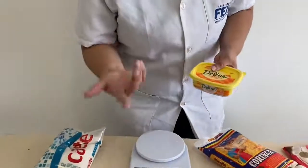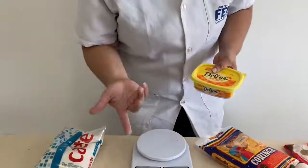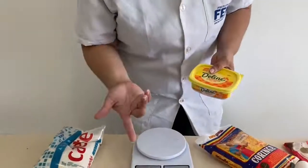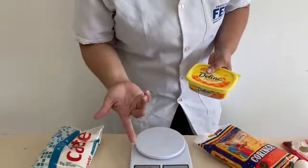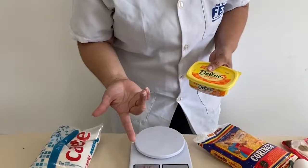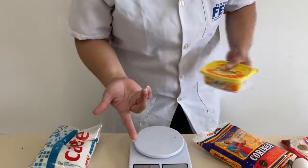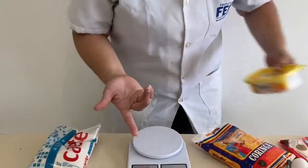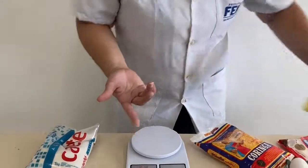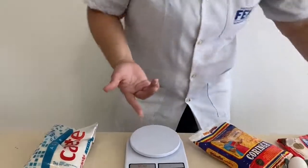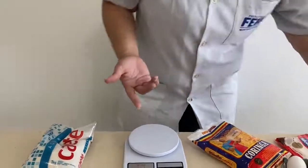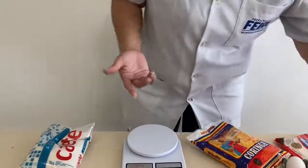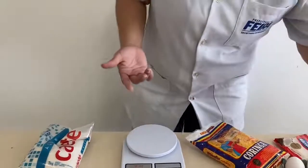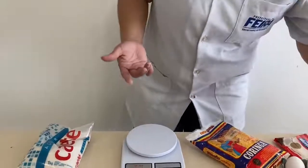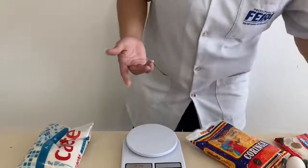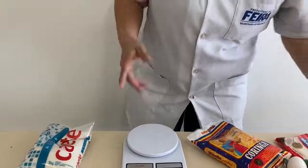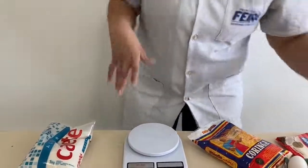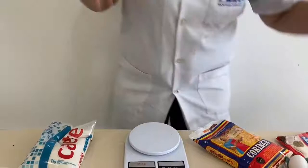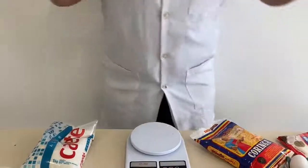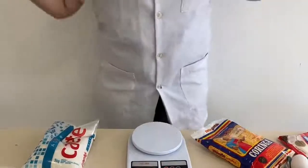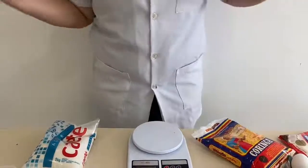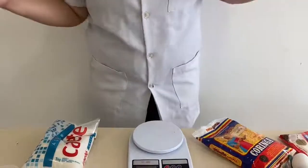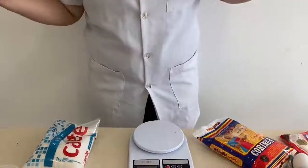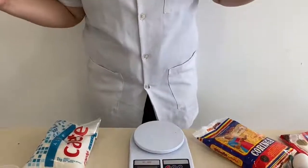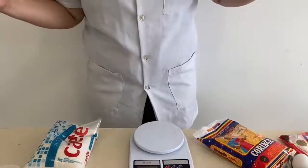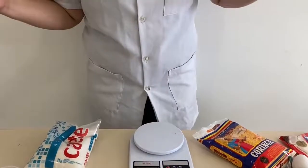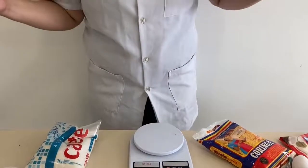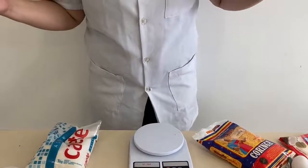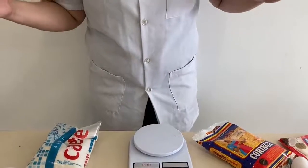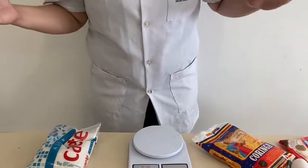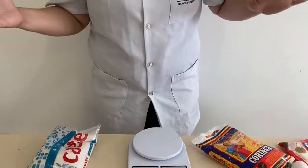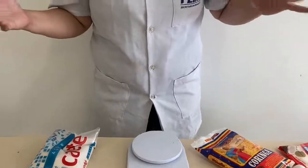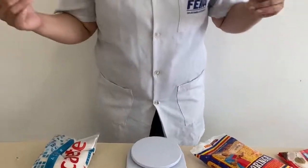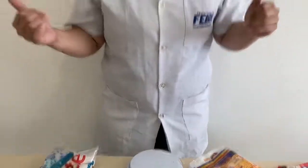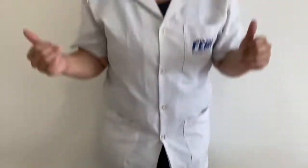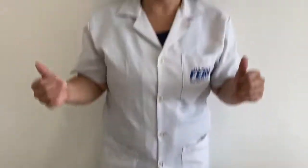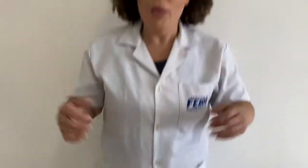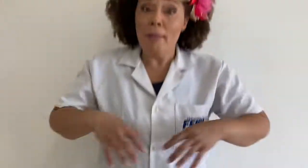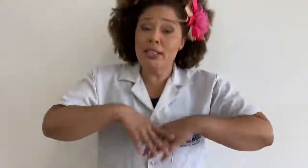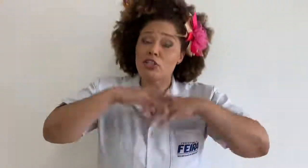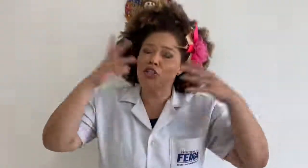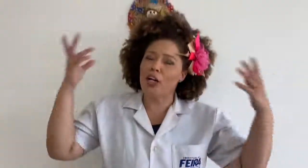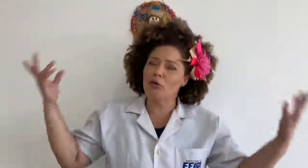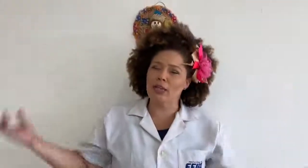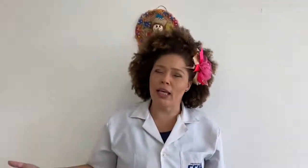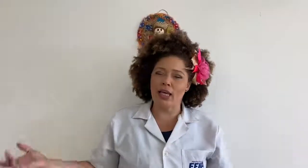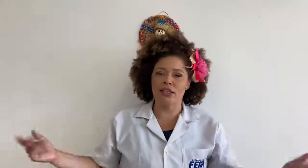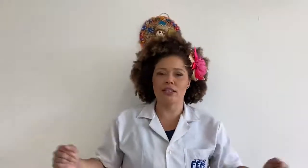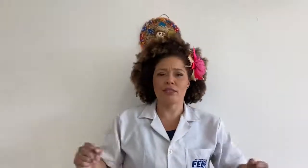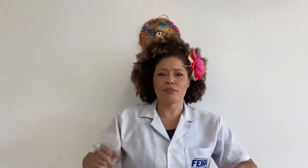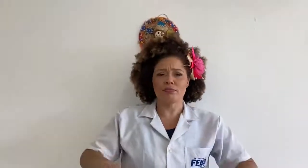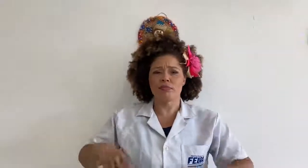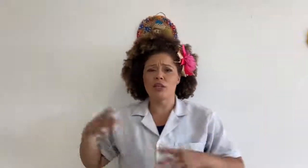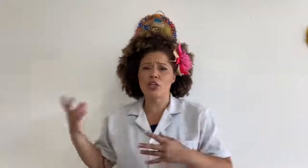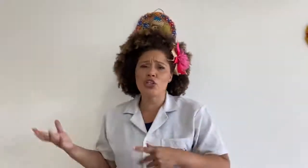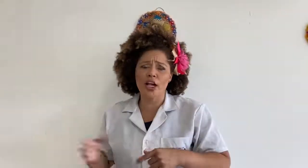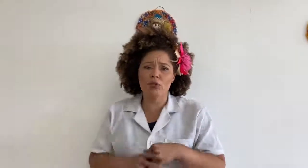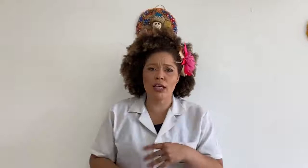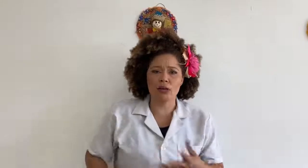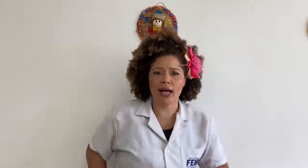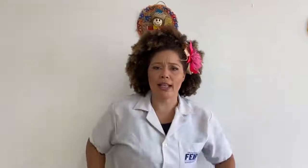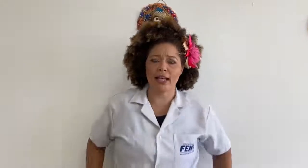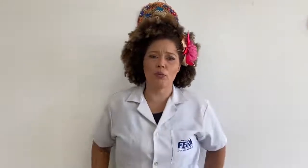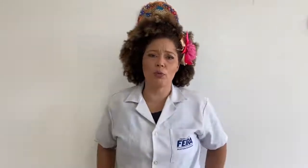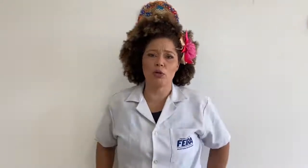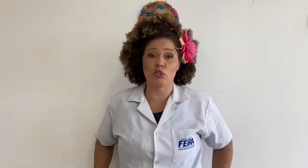embalagem, ela também pesa. Assim como a gente, quando a gente sobe na balança, né, a gente tem um peso. Mas se a gente tirar o tênis e tirar